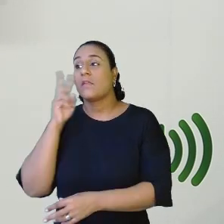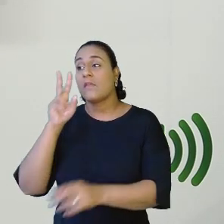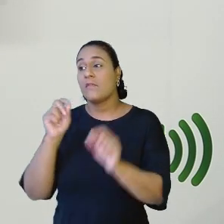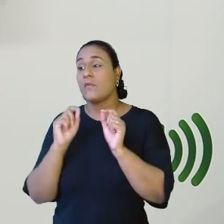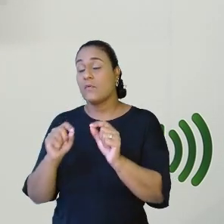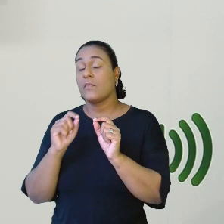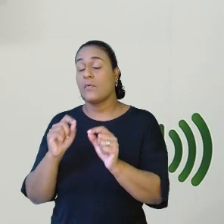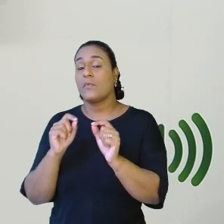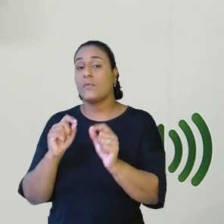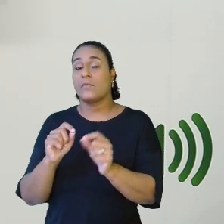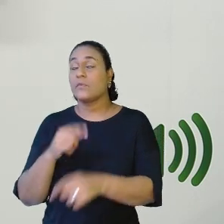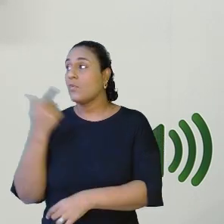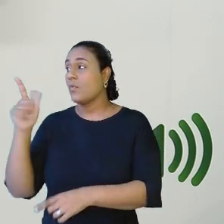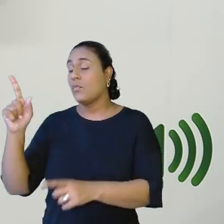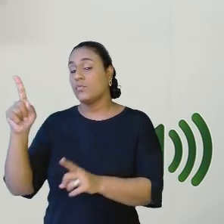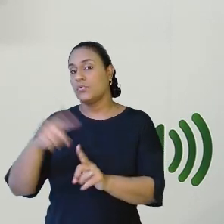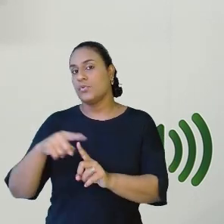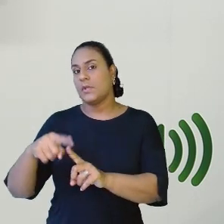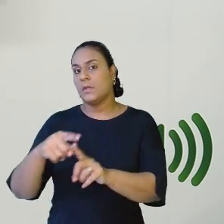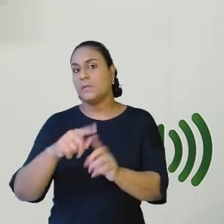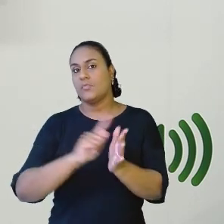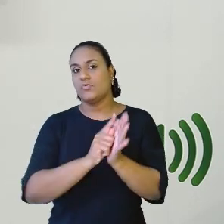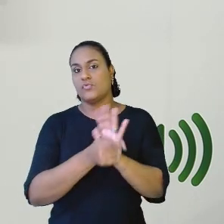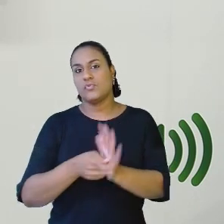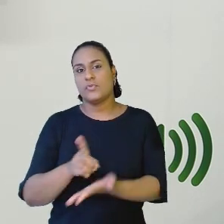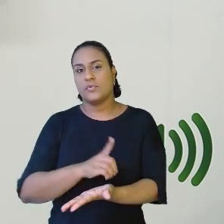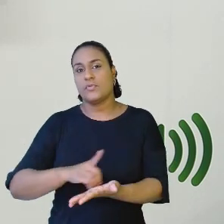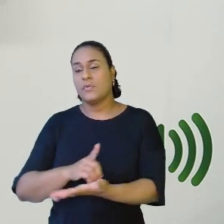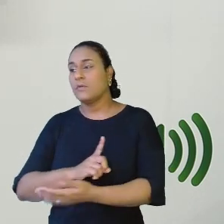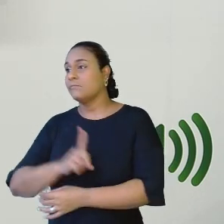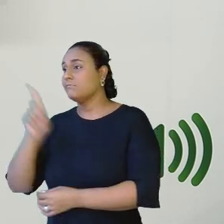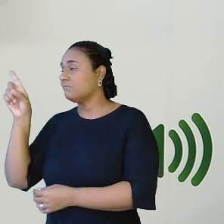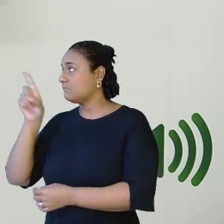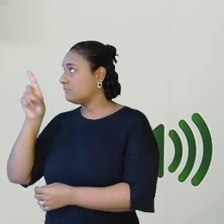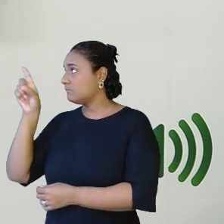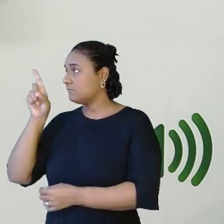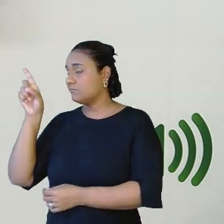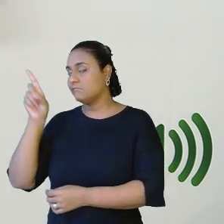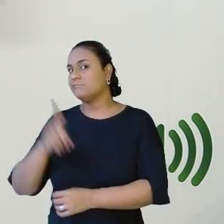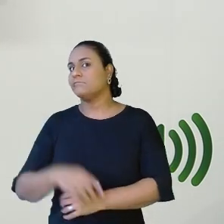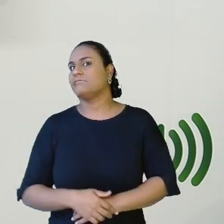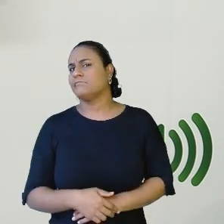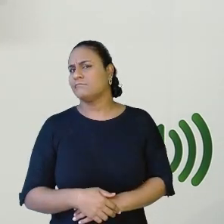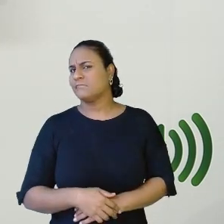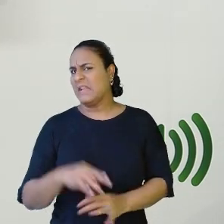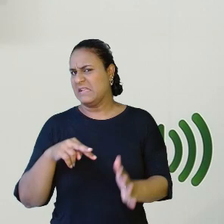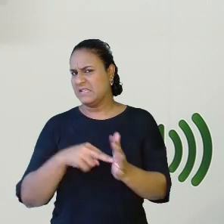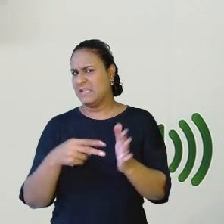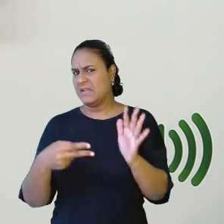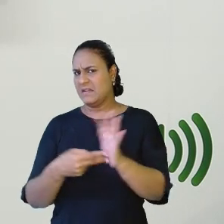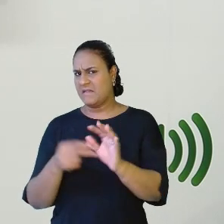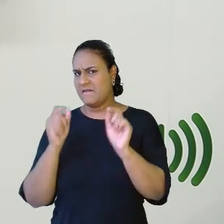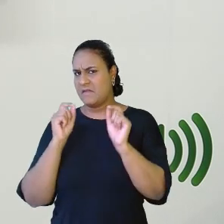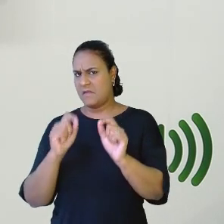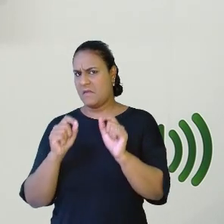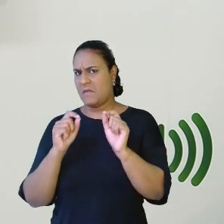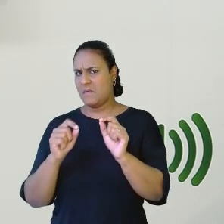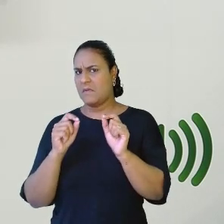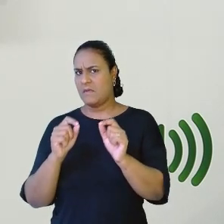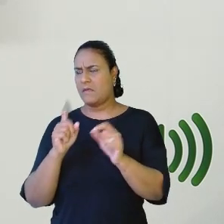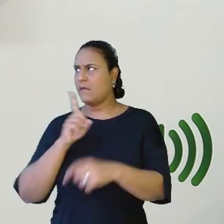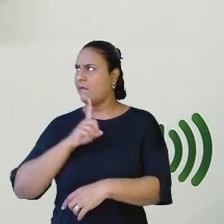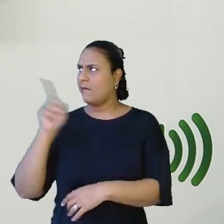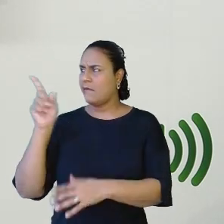o outro gênero digital, que é o trailer honesto. Trailer honesto. O que será que esse gênero